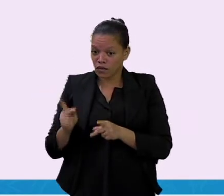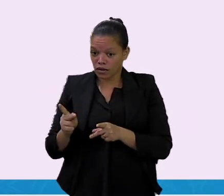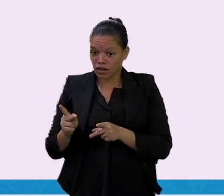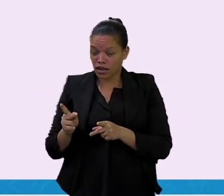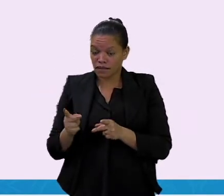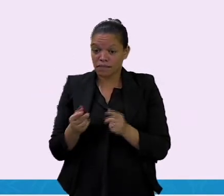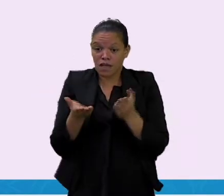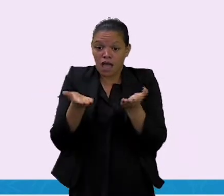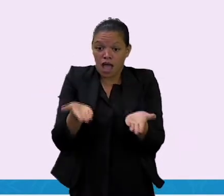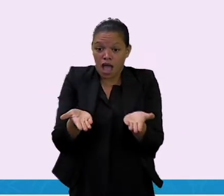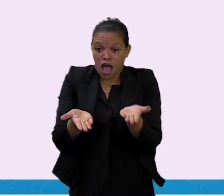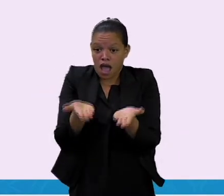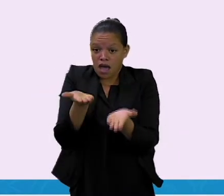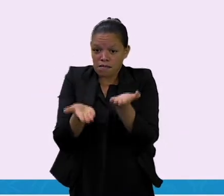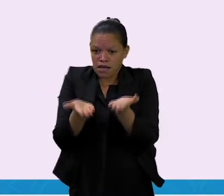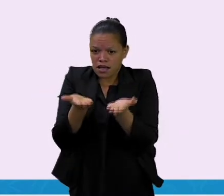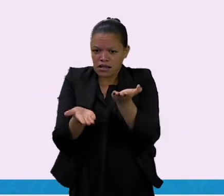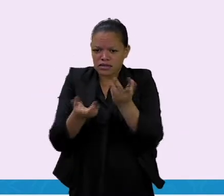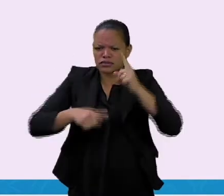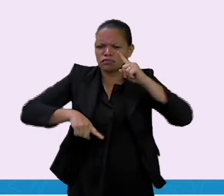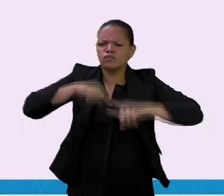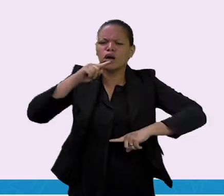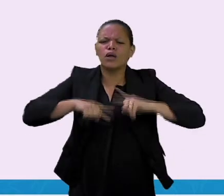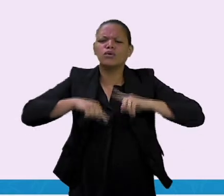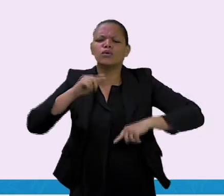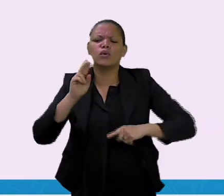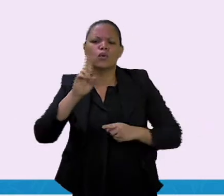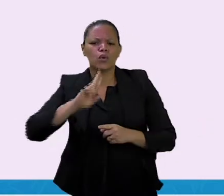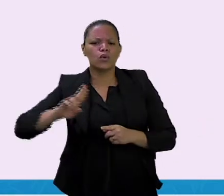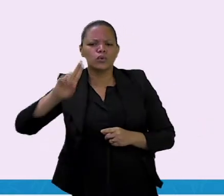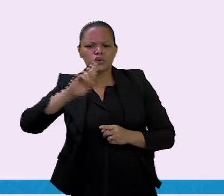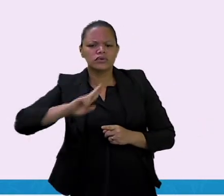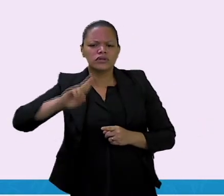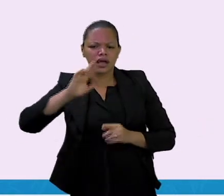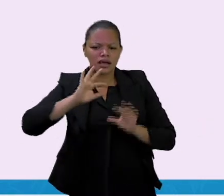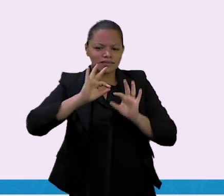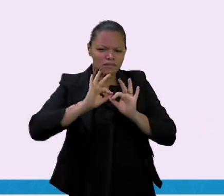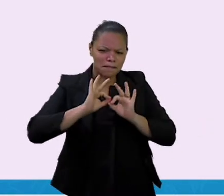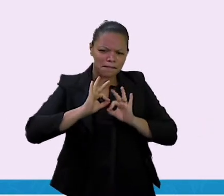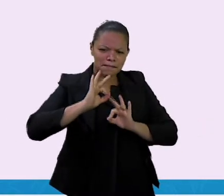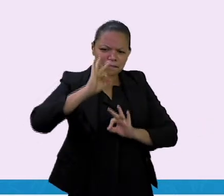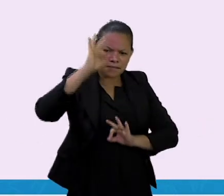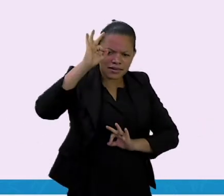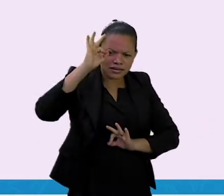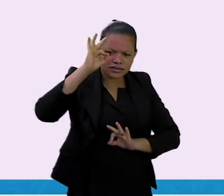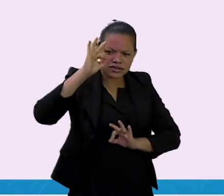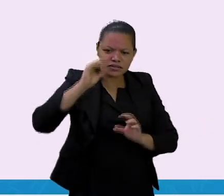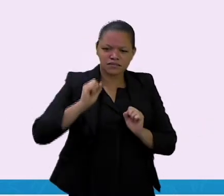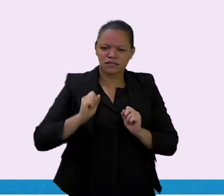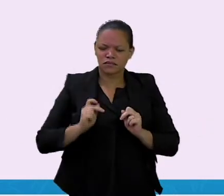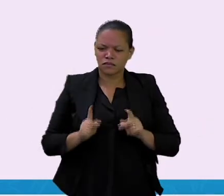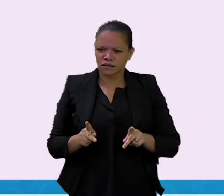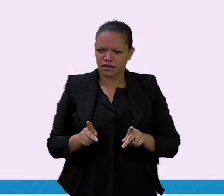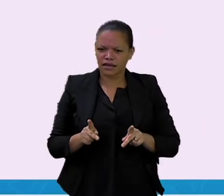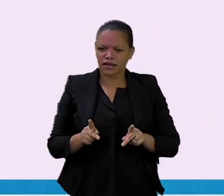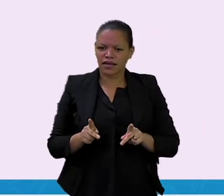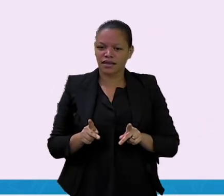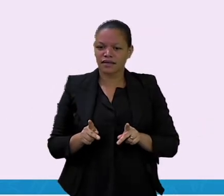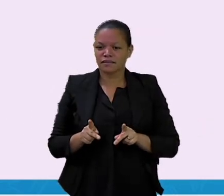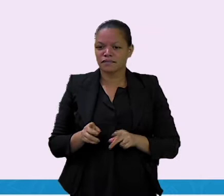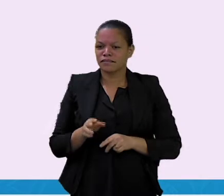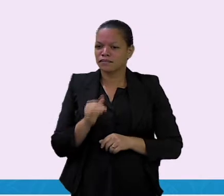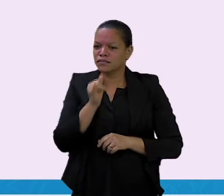mais utilizado para medir a massa. Lembra que nós comentamos lá no início? Então, essa balança aqui, ela é a